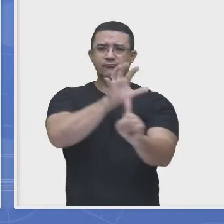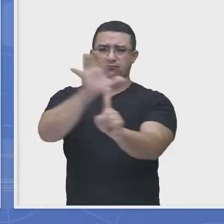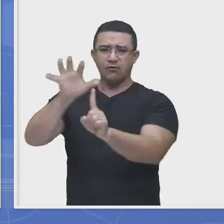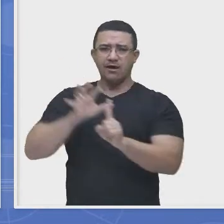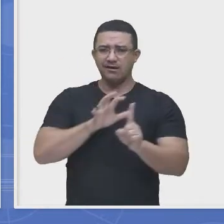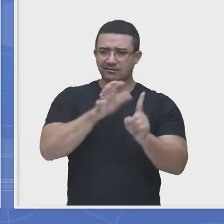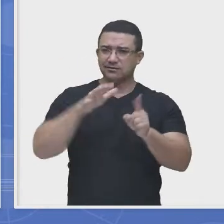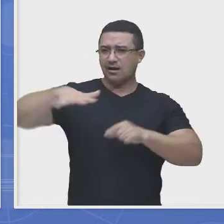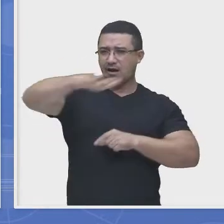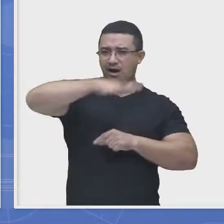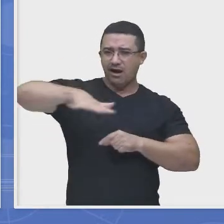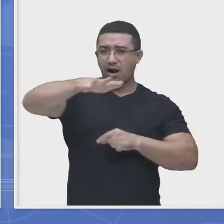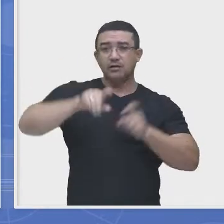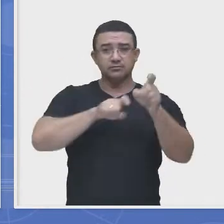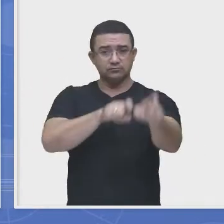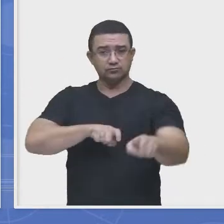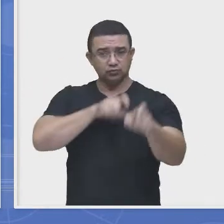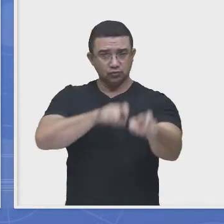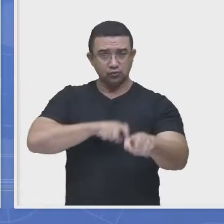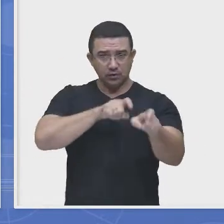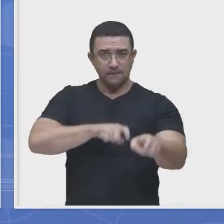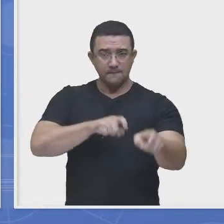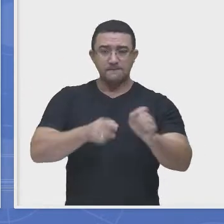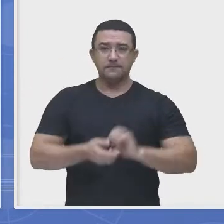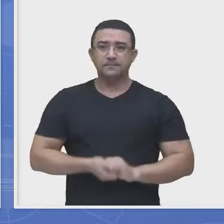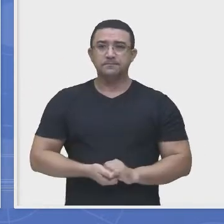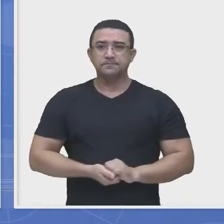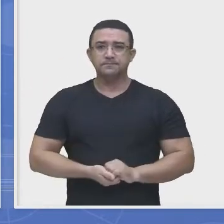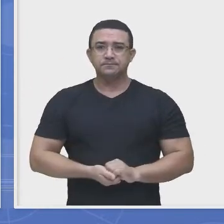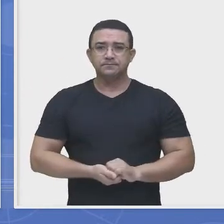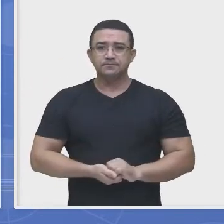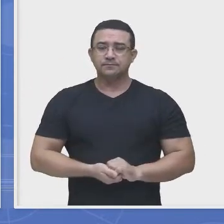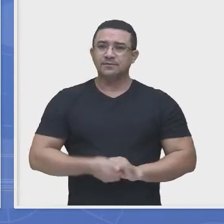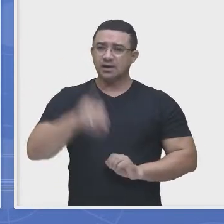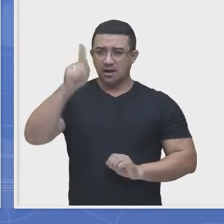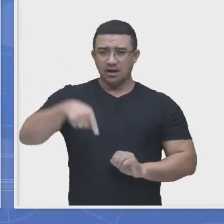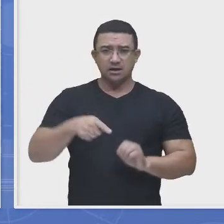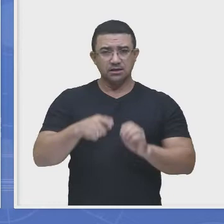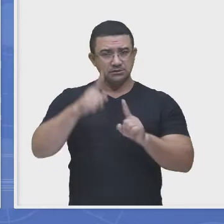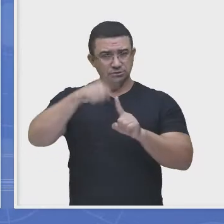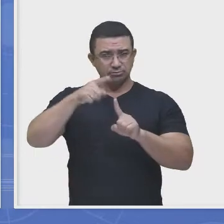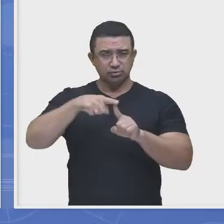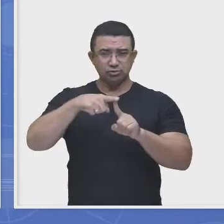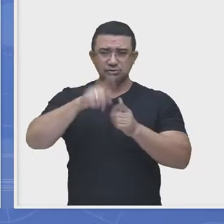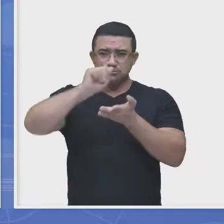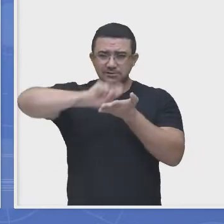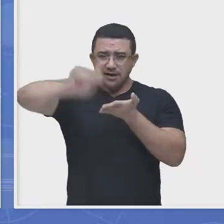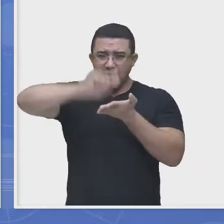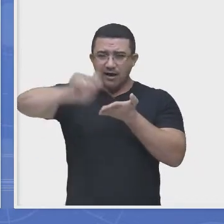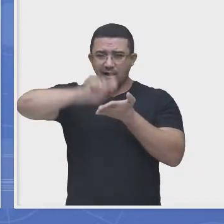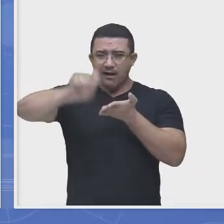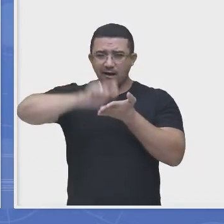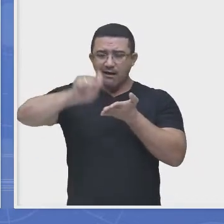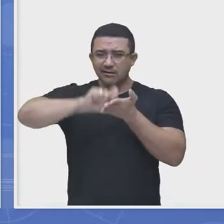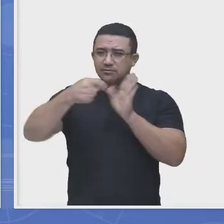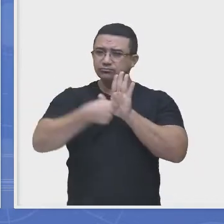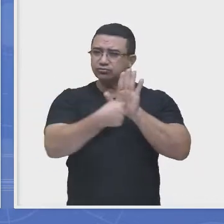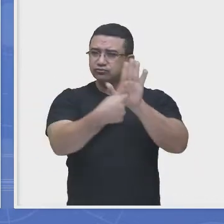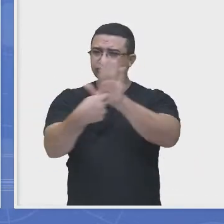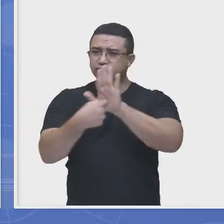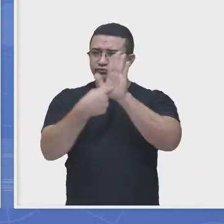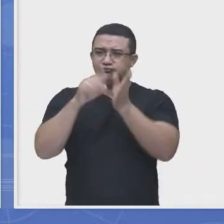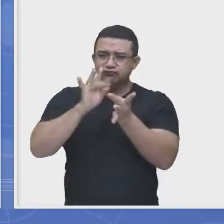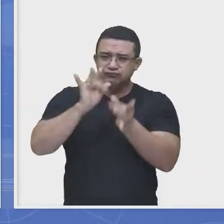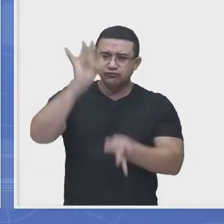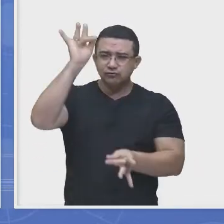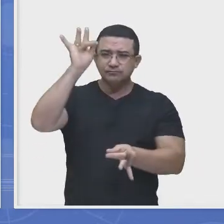áreas rurais. Certo? Então, esse é o tipo de dissertação expositiva. Vamos observar a argumentativa